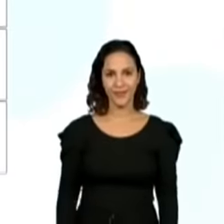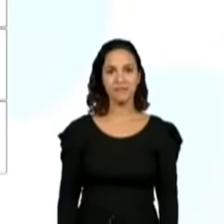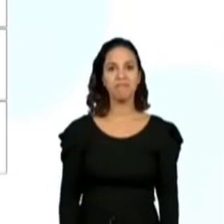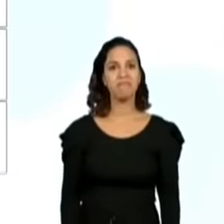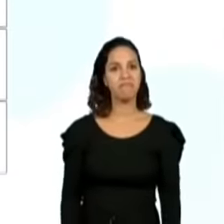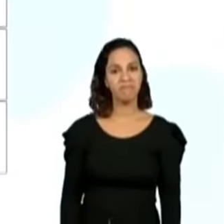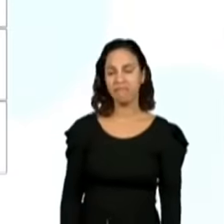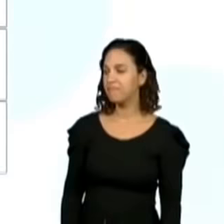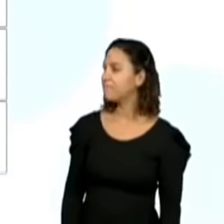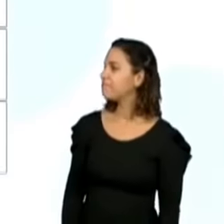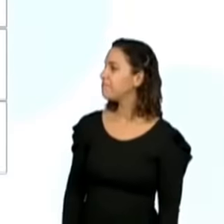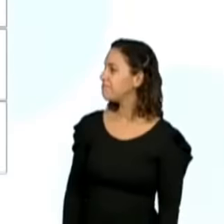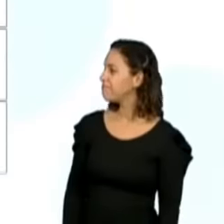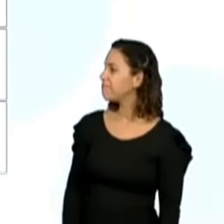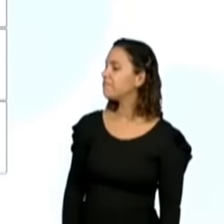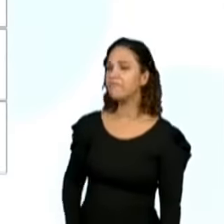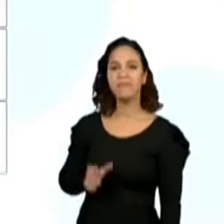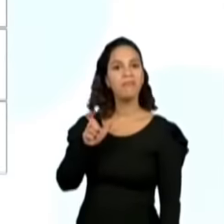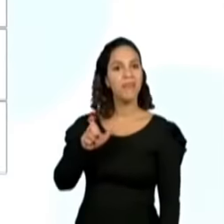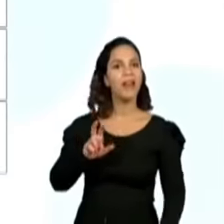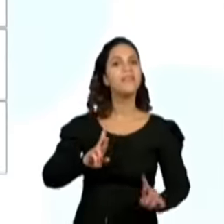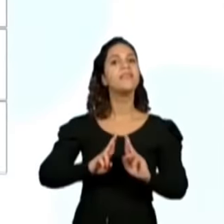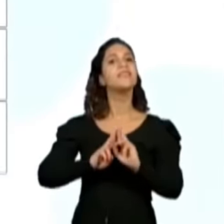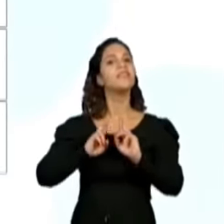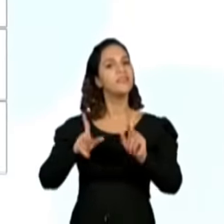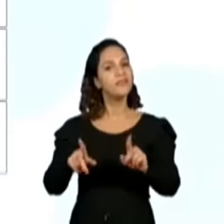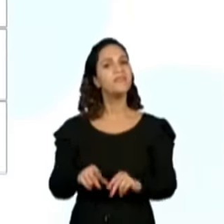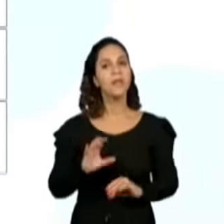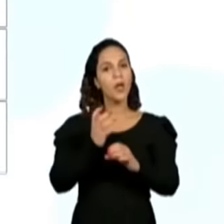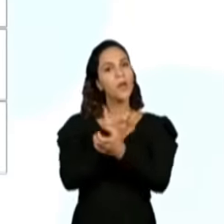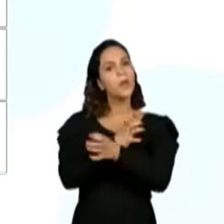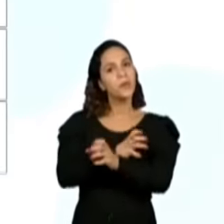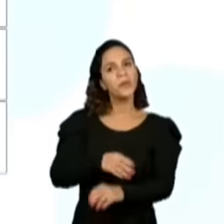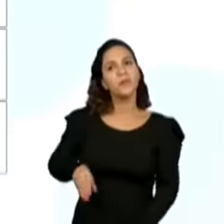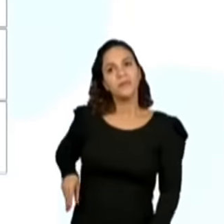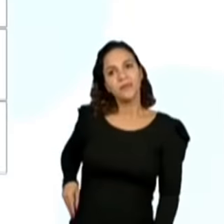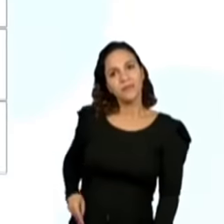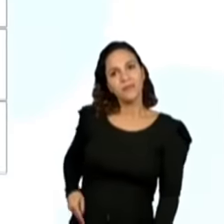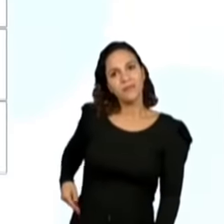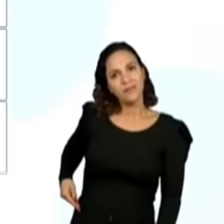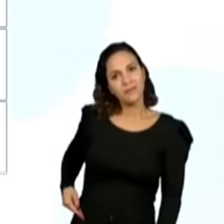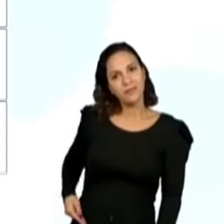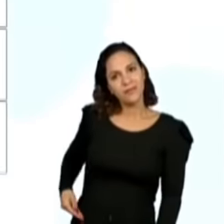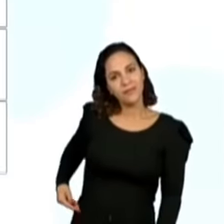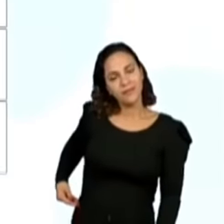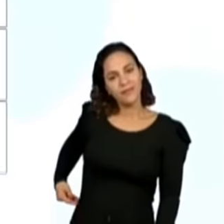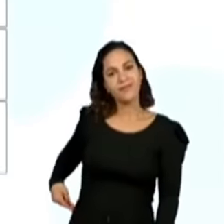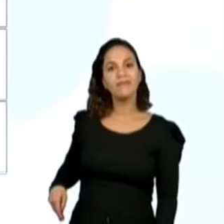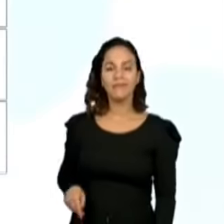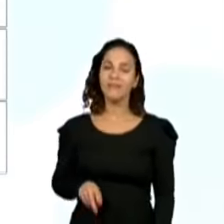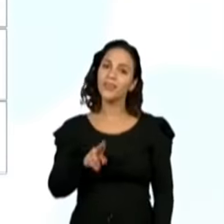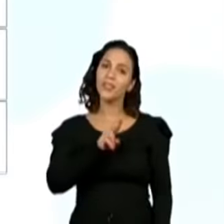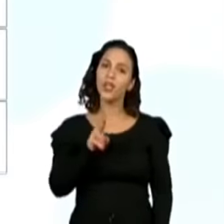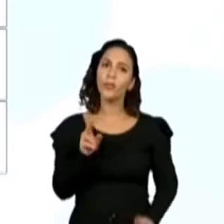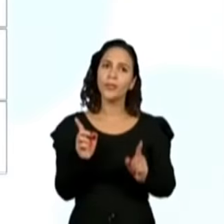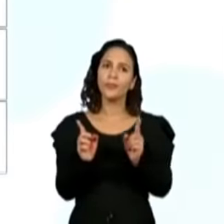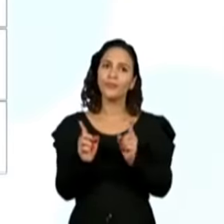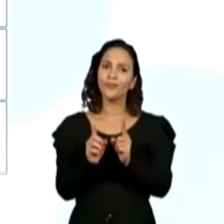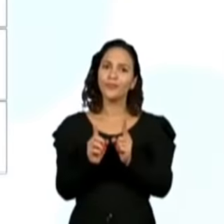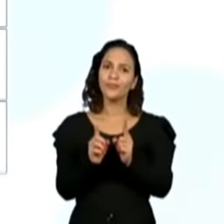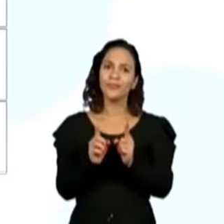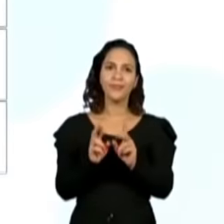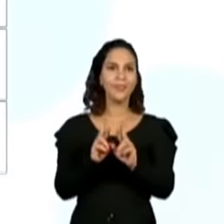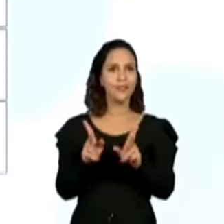Ílio. Ílio. Dessa Ilho. Maneira. Ok. Um nome diferente, bem curtinho aí, diferente